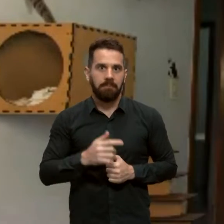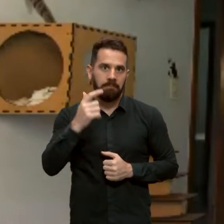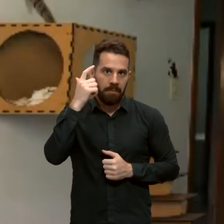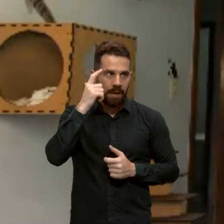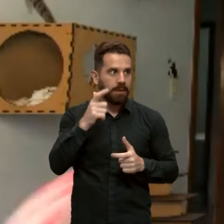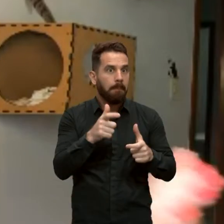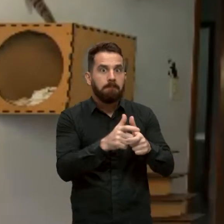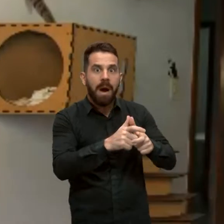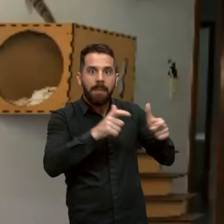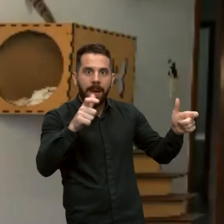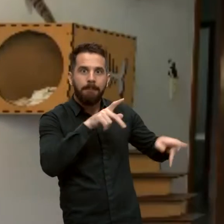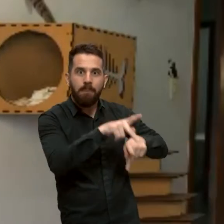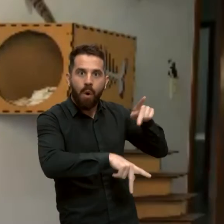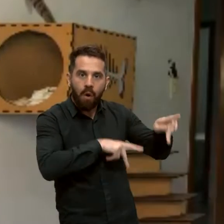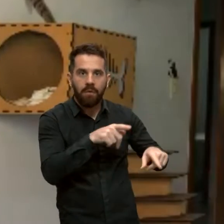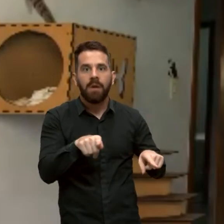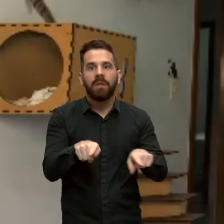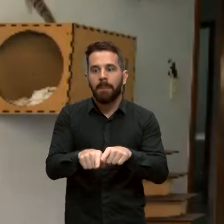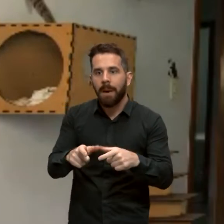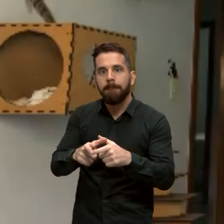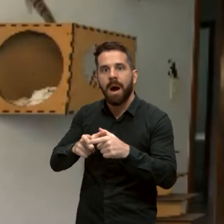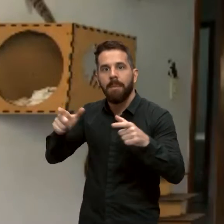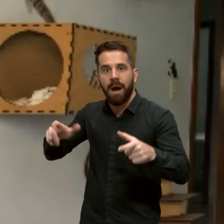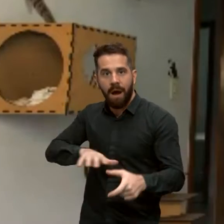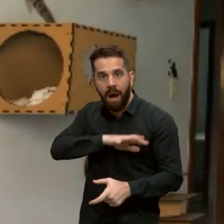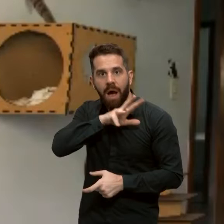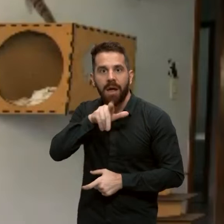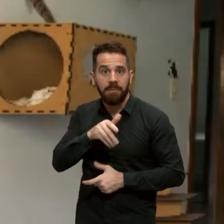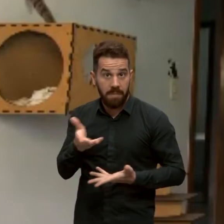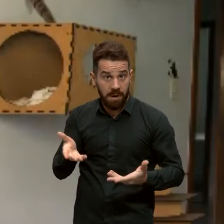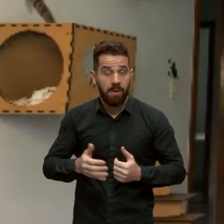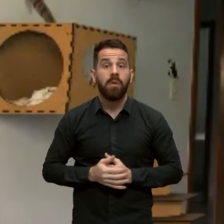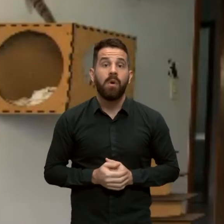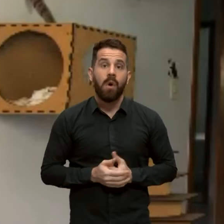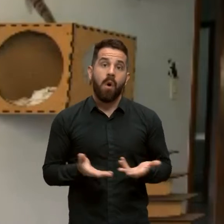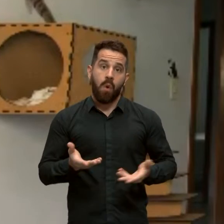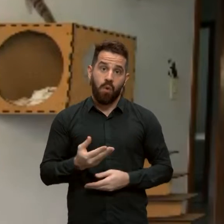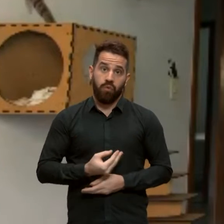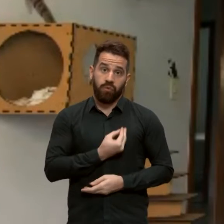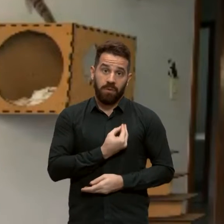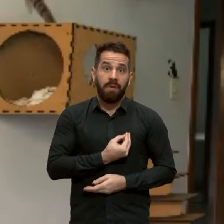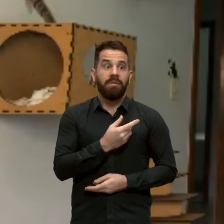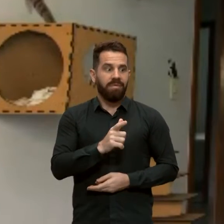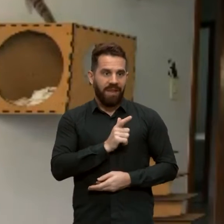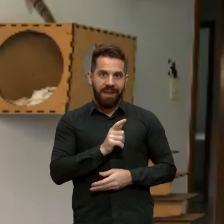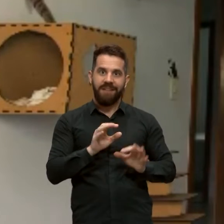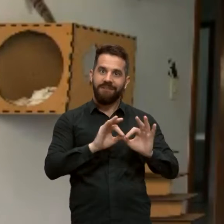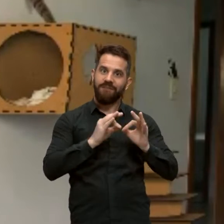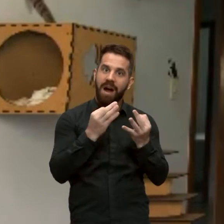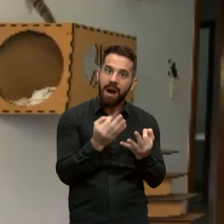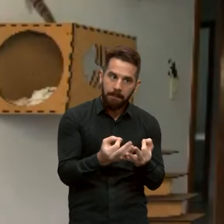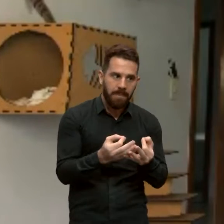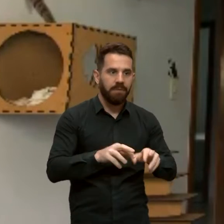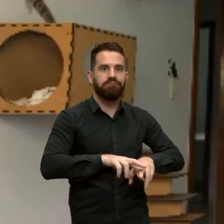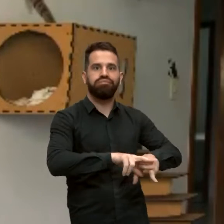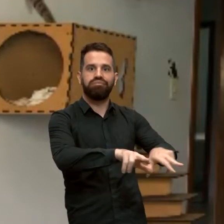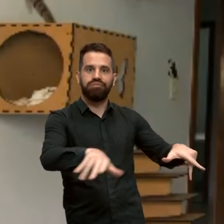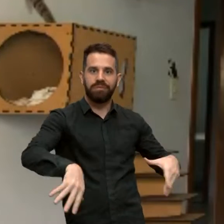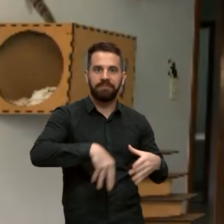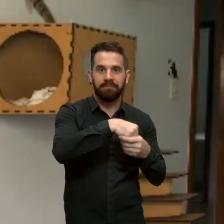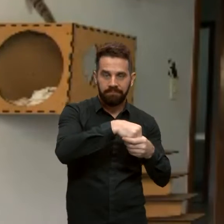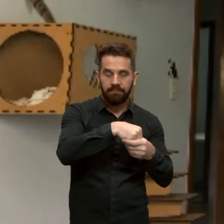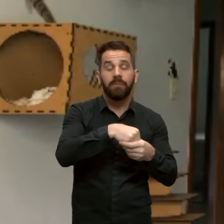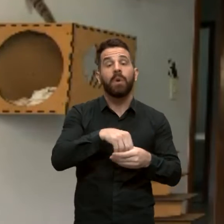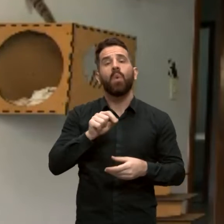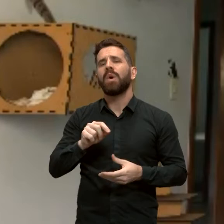população, vai crescendo o número de animais de estimação. Hoje a gente tem a família multiespécie. Então, o que seria a guarda responsável? É o